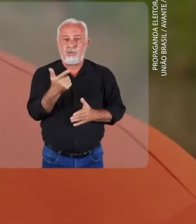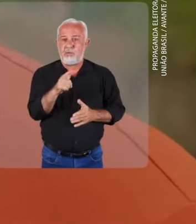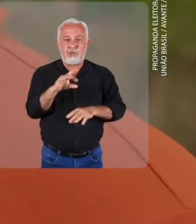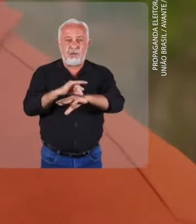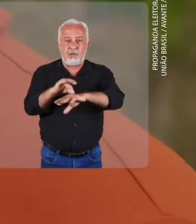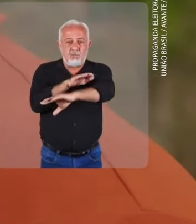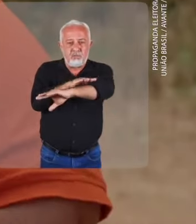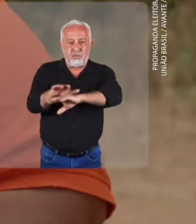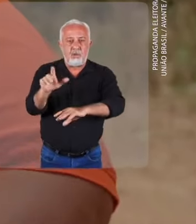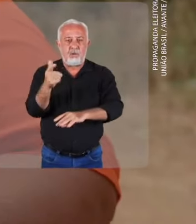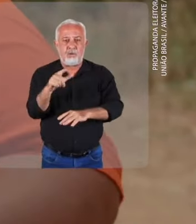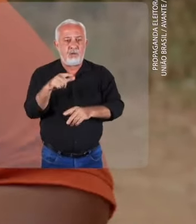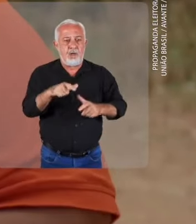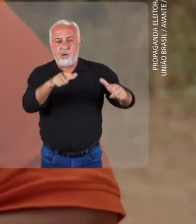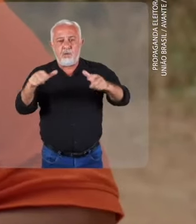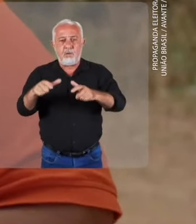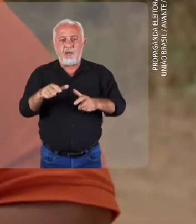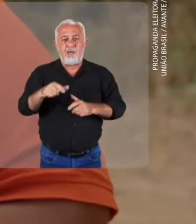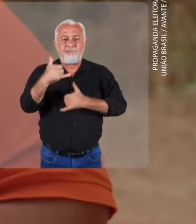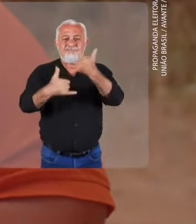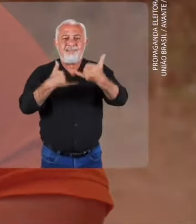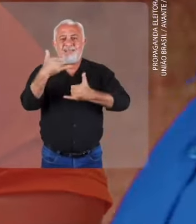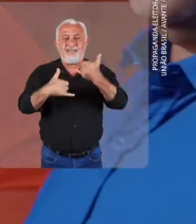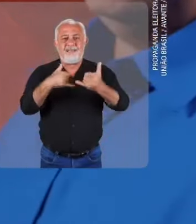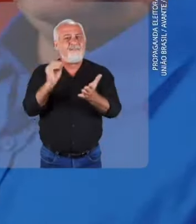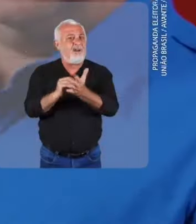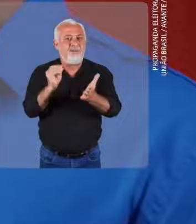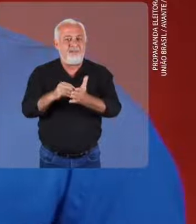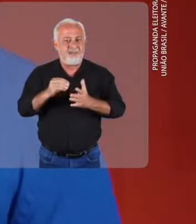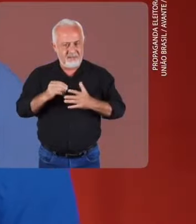tem asfalto, não tem área de lazer.